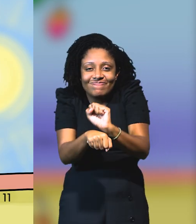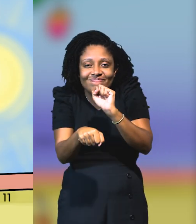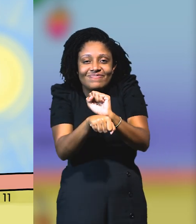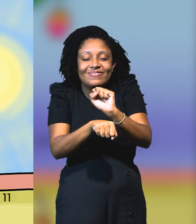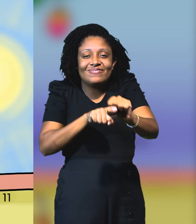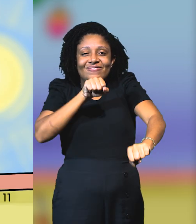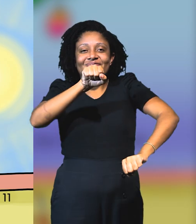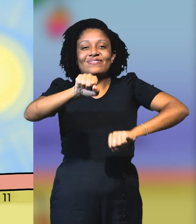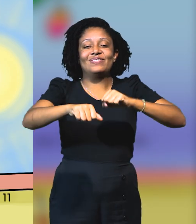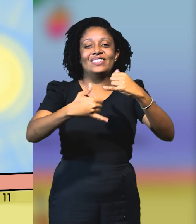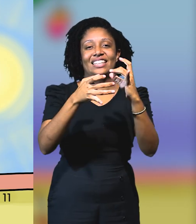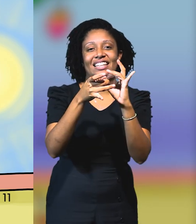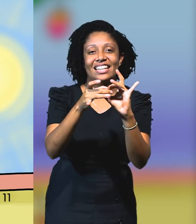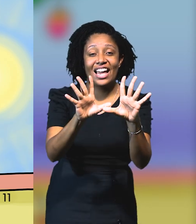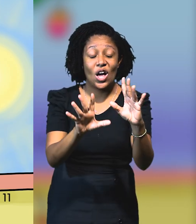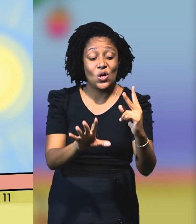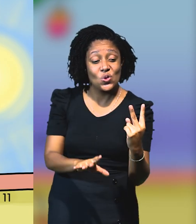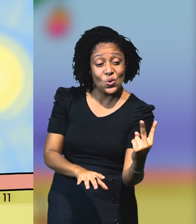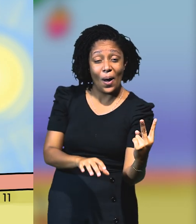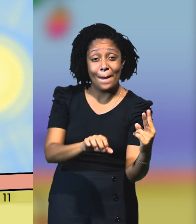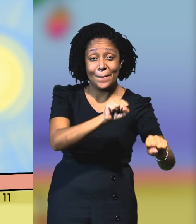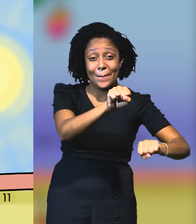pedalar. Eram 2